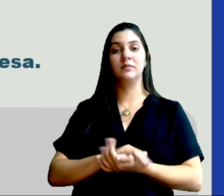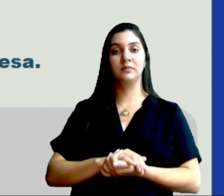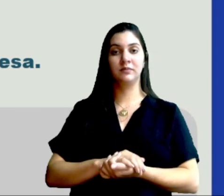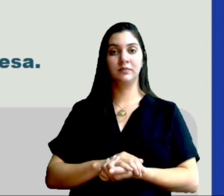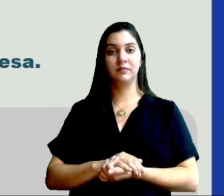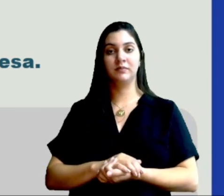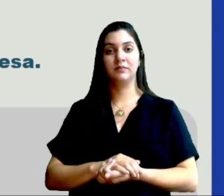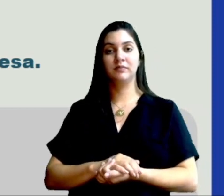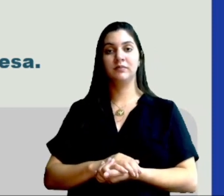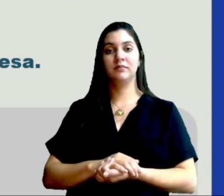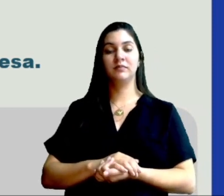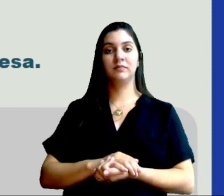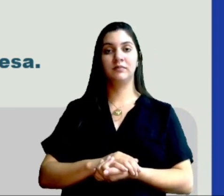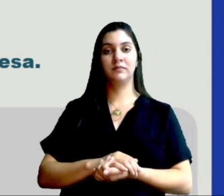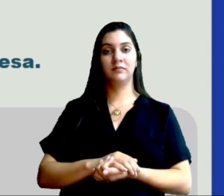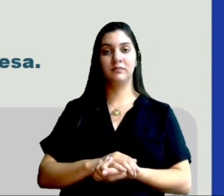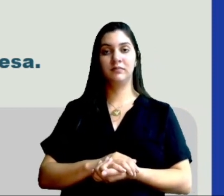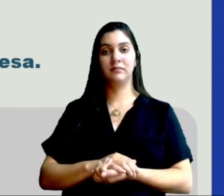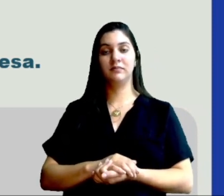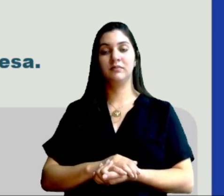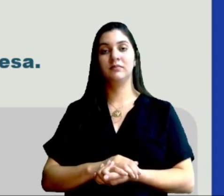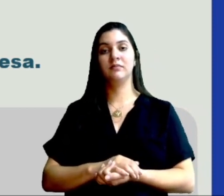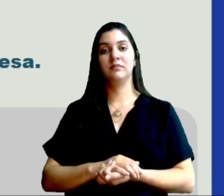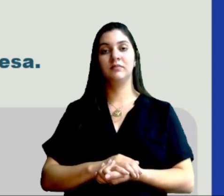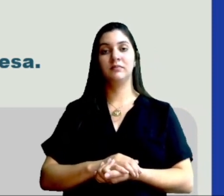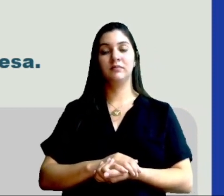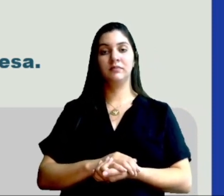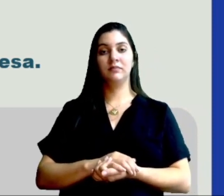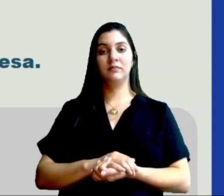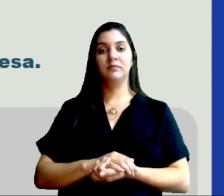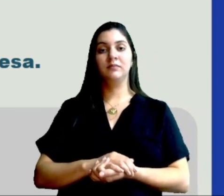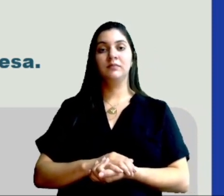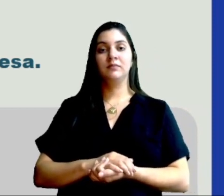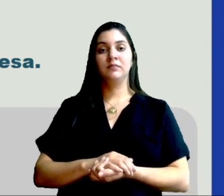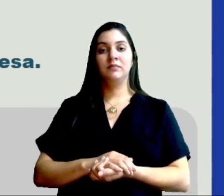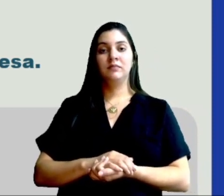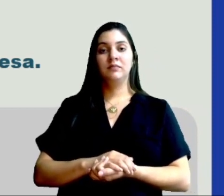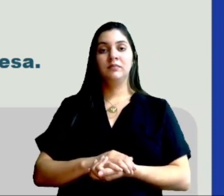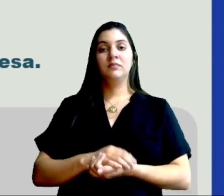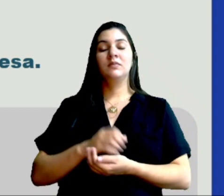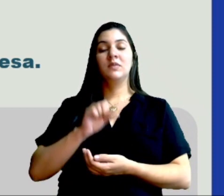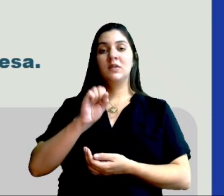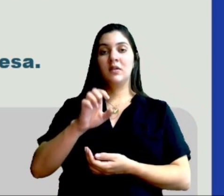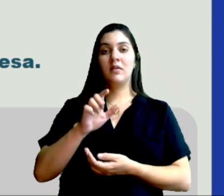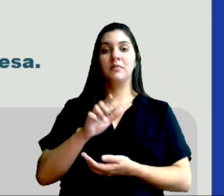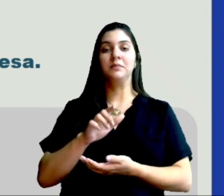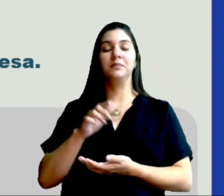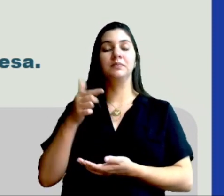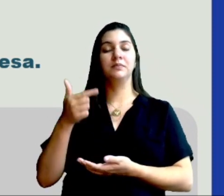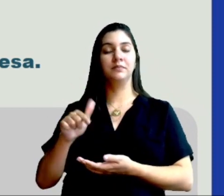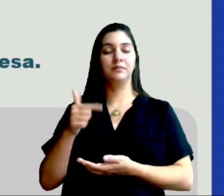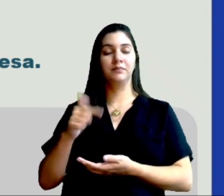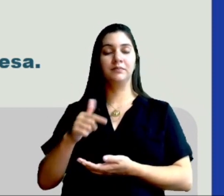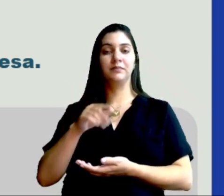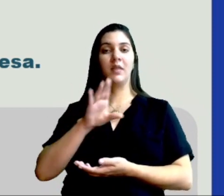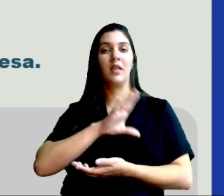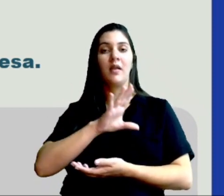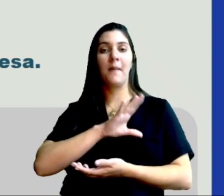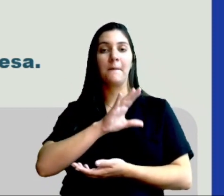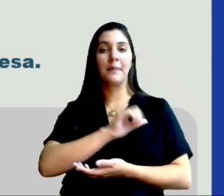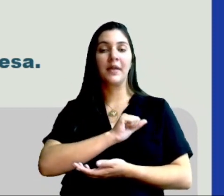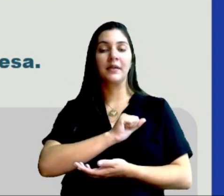é o verbo haver conjugado na primeira pessoa do singular. Se no te he llamado a las 10,